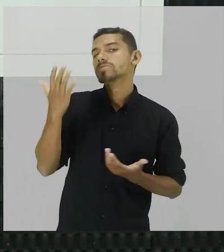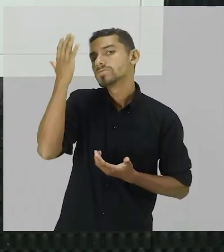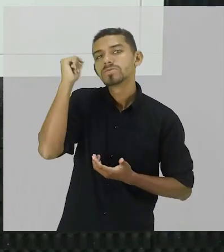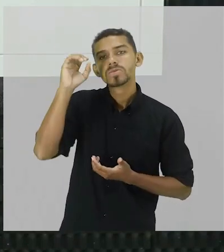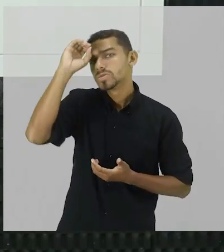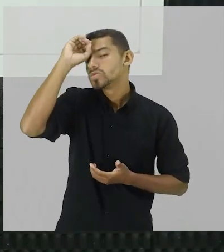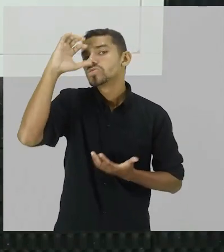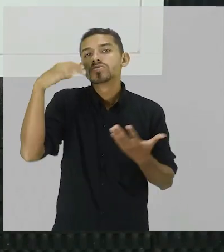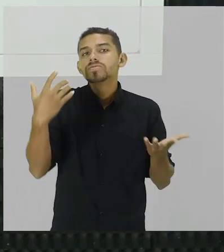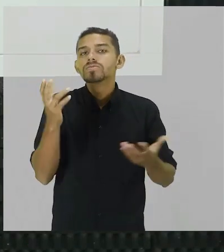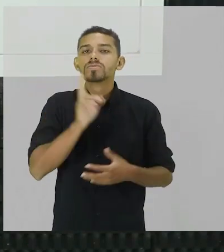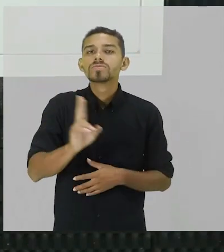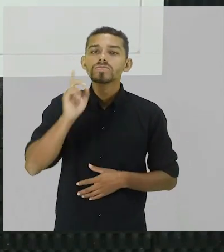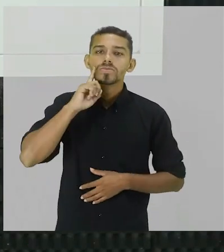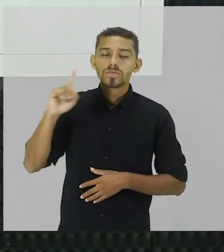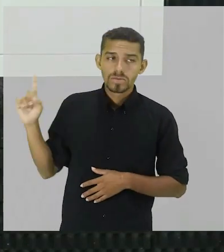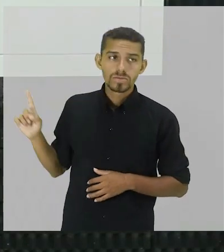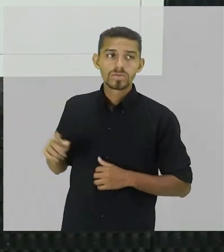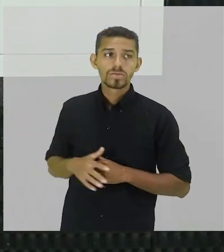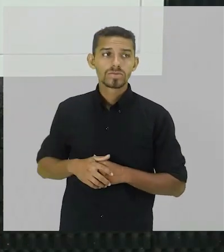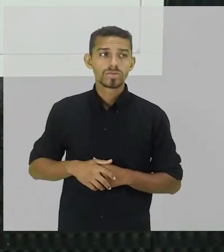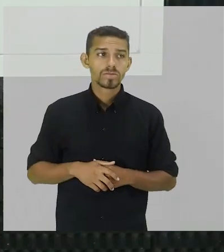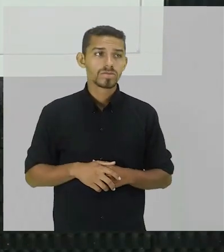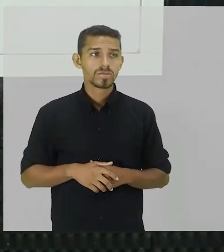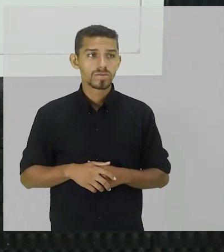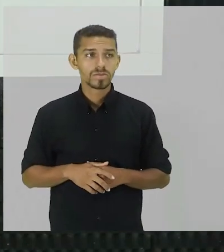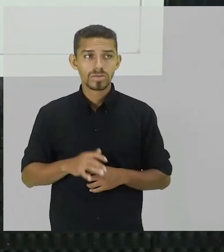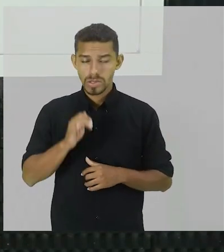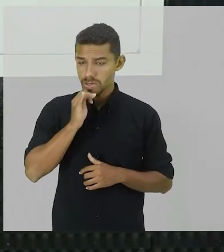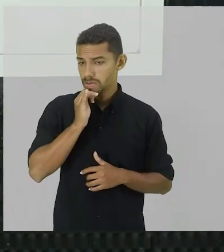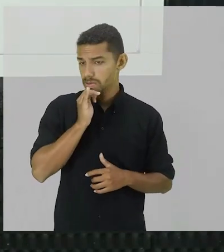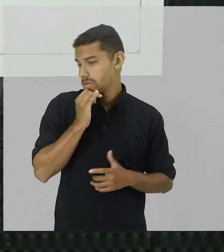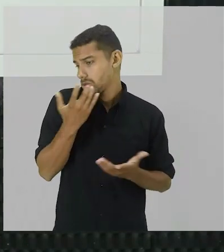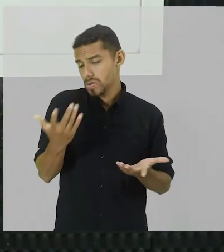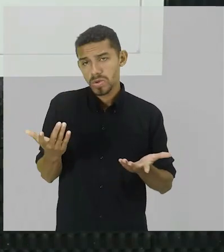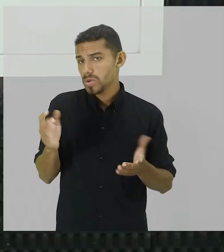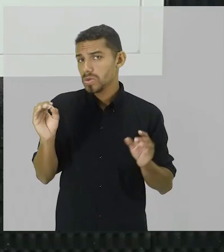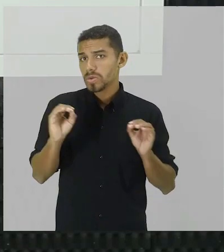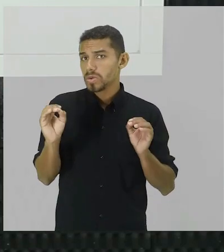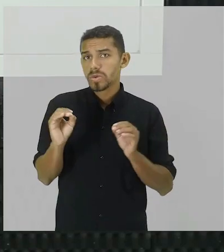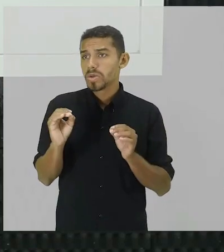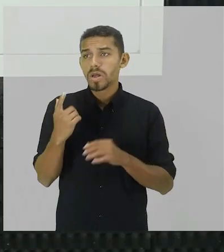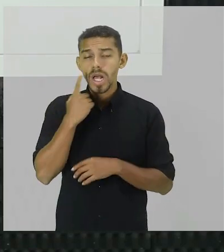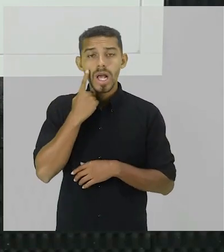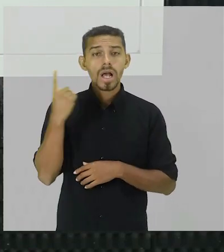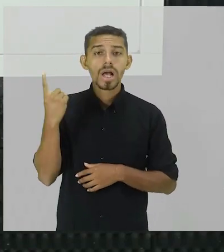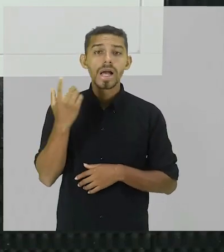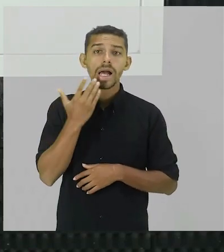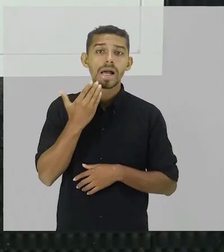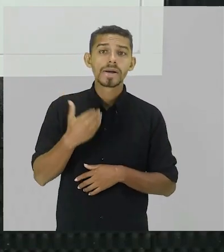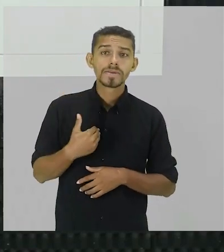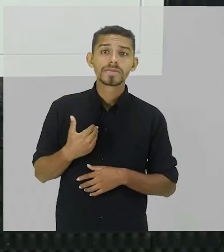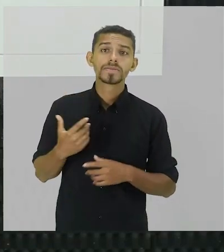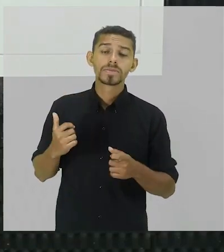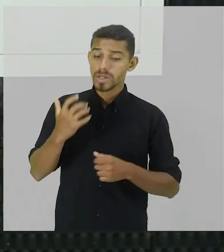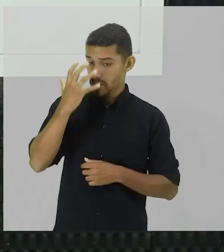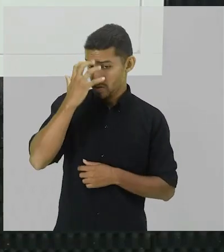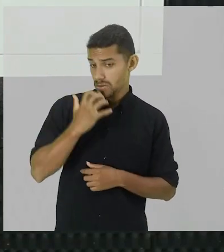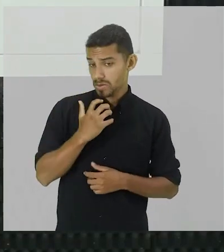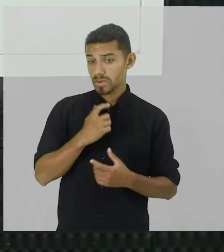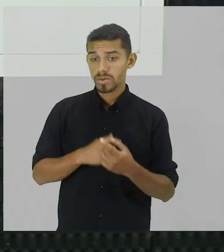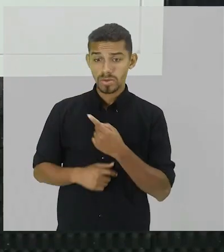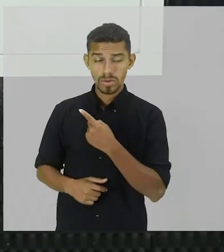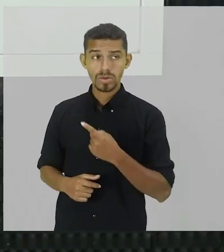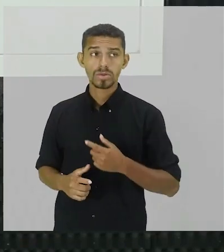uma conta dessa? É ele construir um reservatório que não atenda a demanda, né? Isso é muito sério.